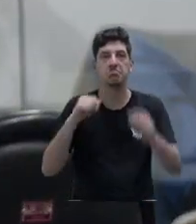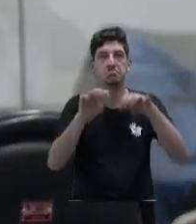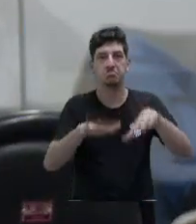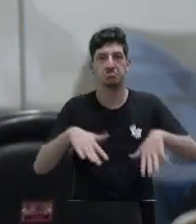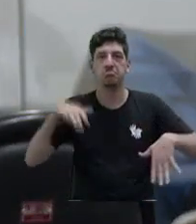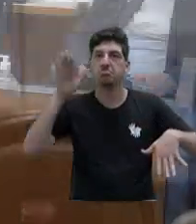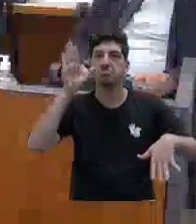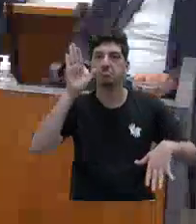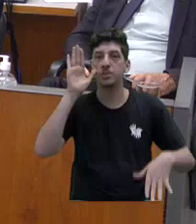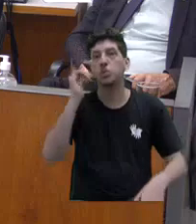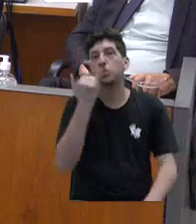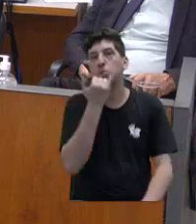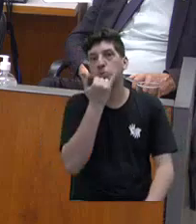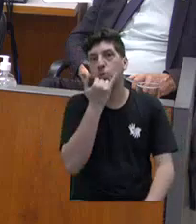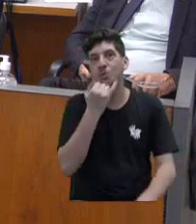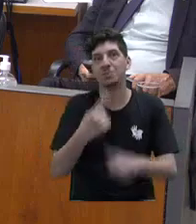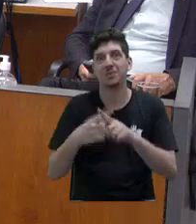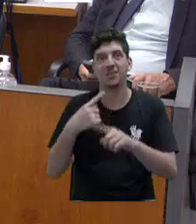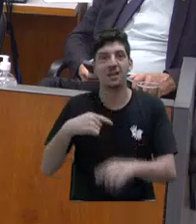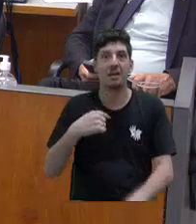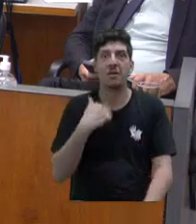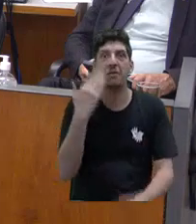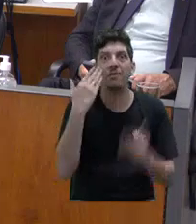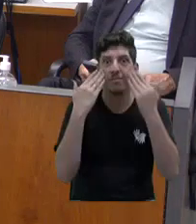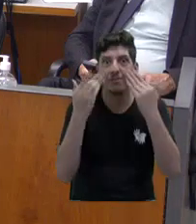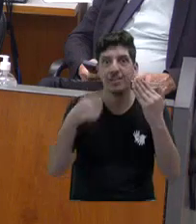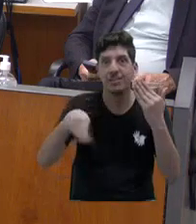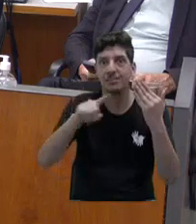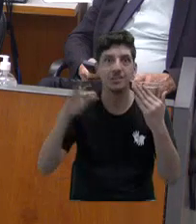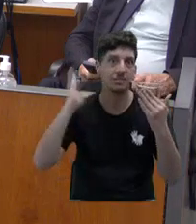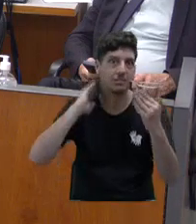peço desculpa por estar de costas para vocês.